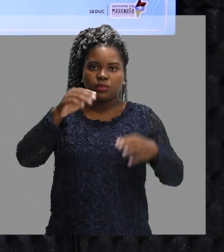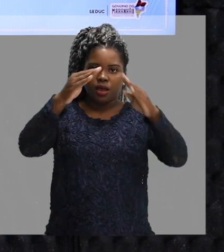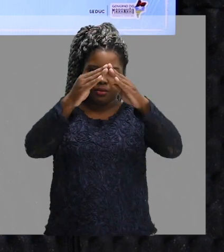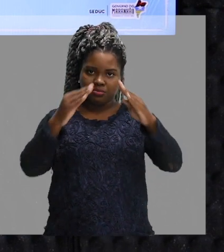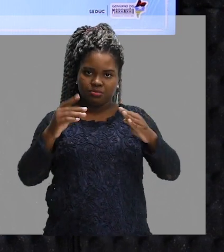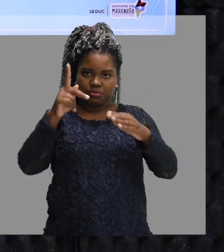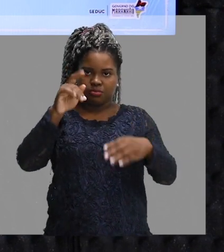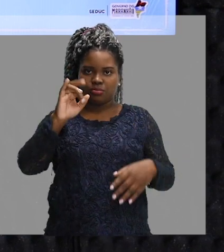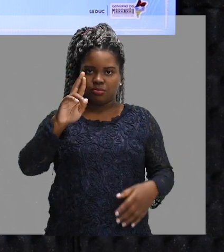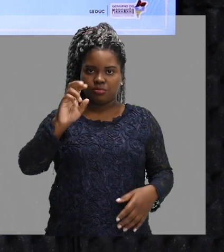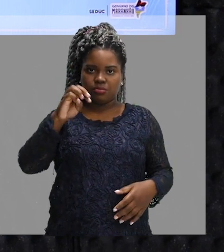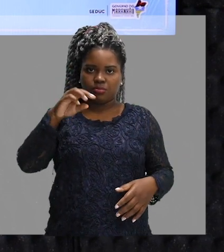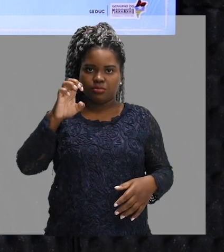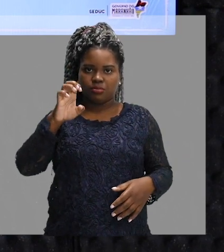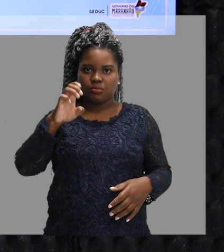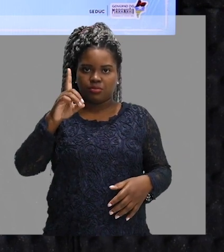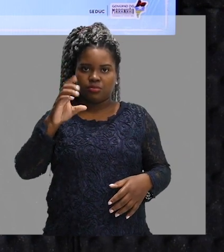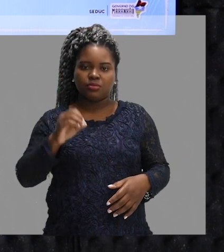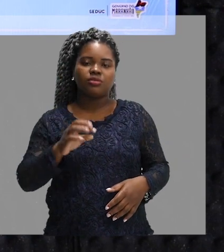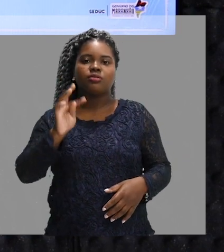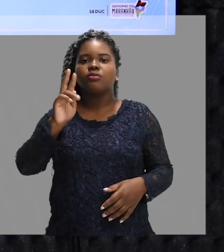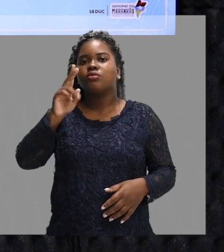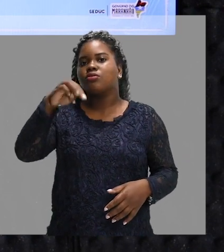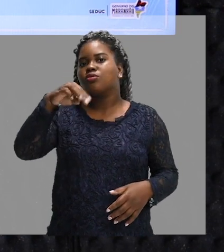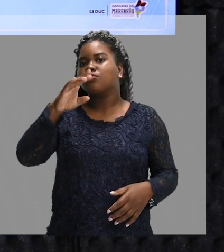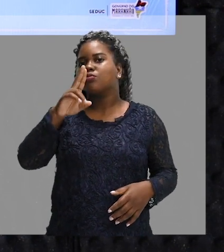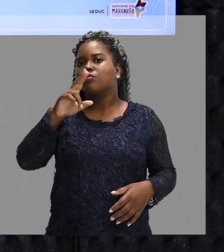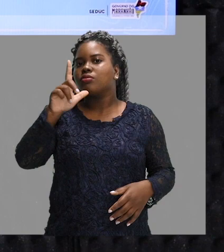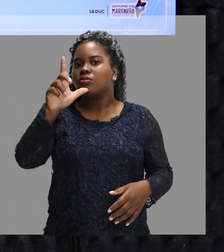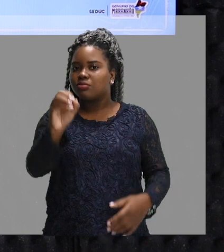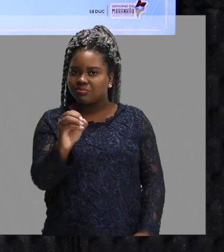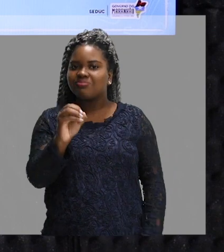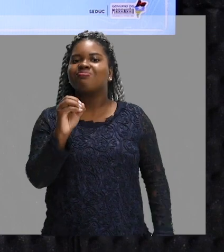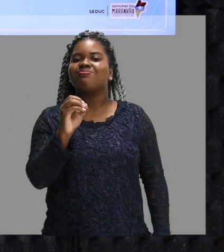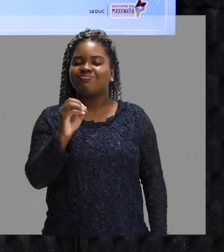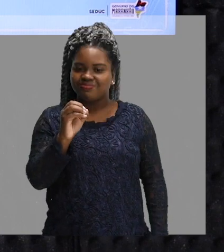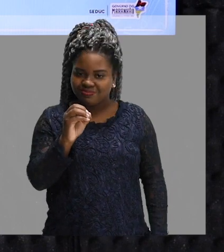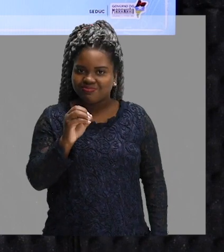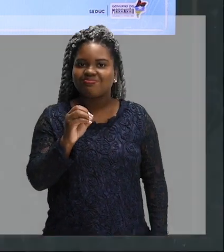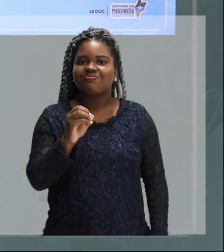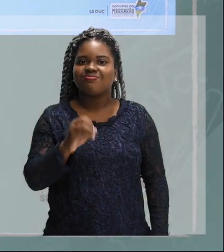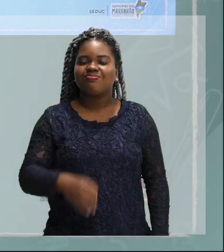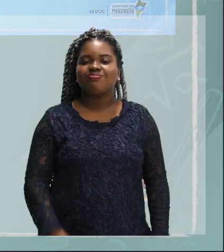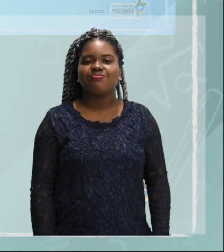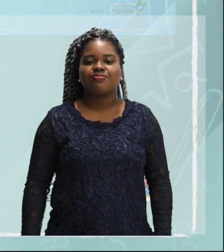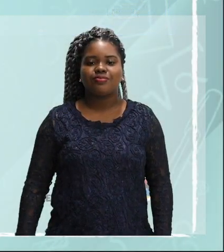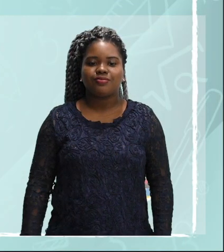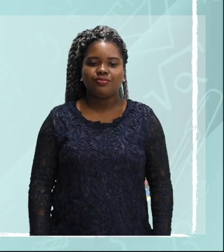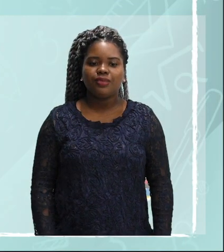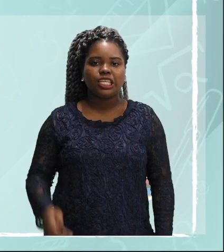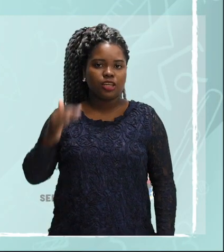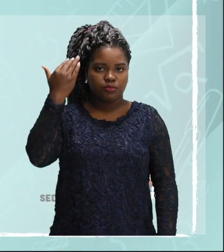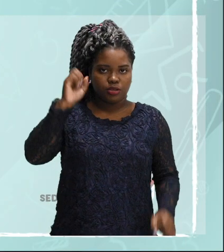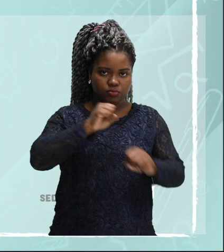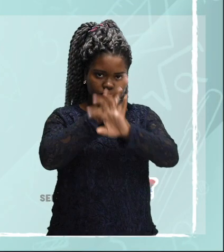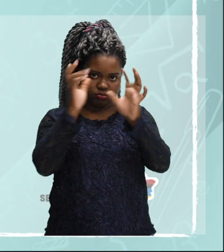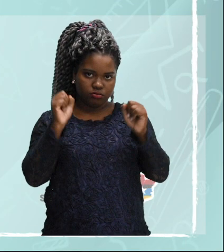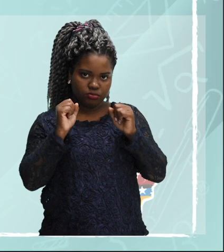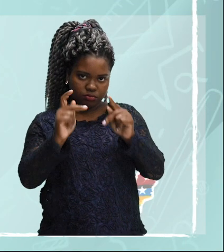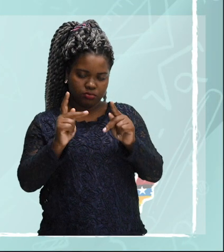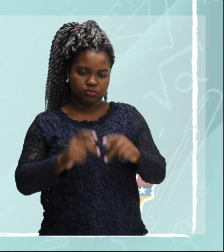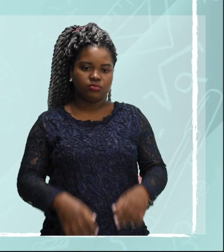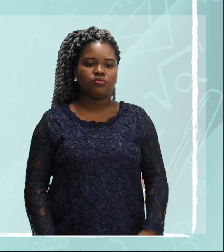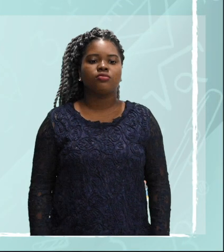Com certeza. E é um túmulo gigantesco, justamente para indicar o nível de poder deste faraó. Então, vamos tentar